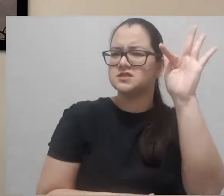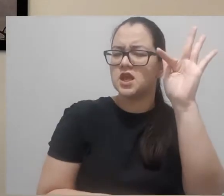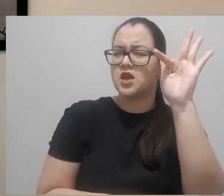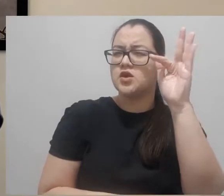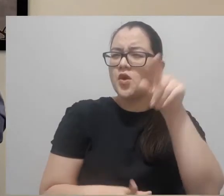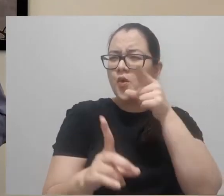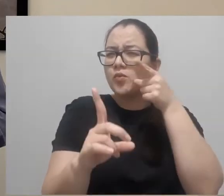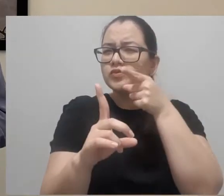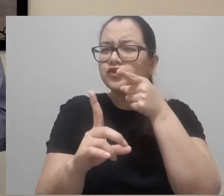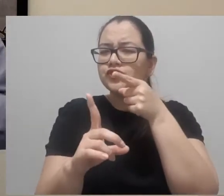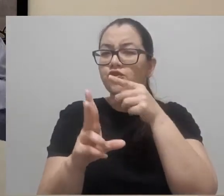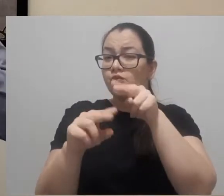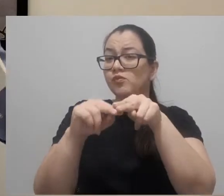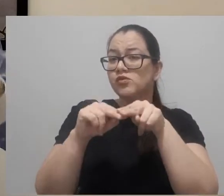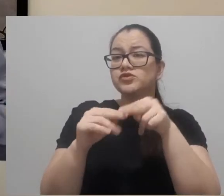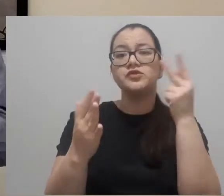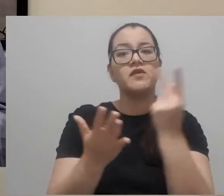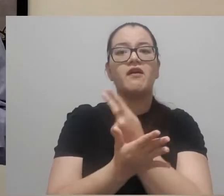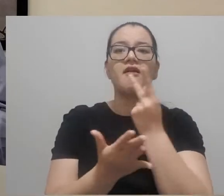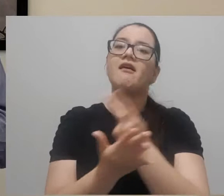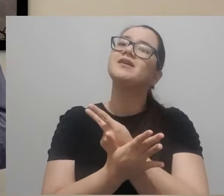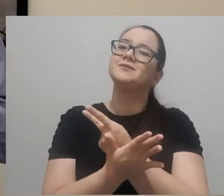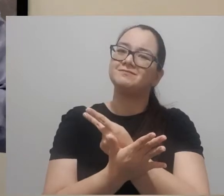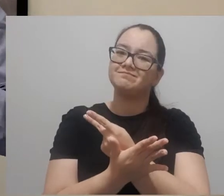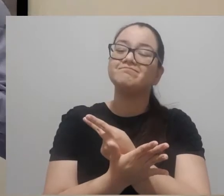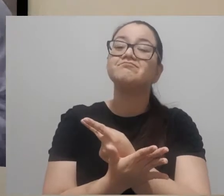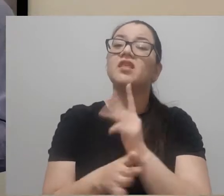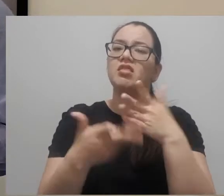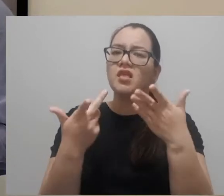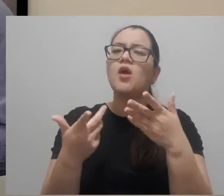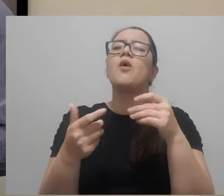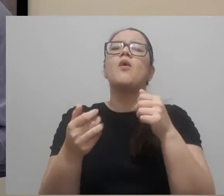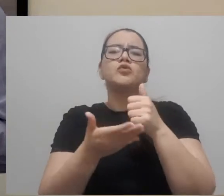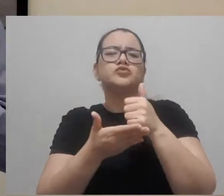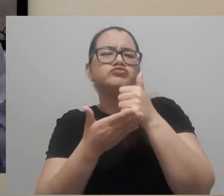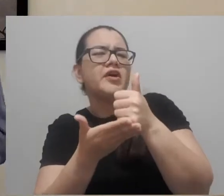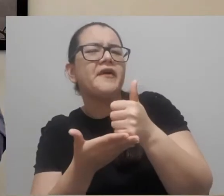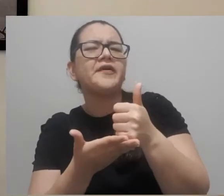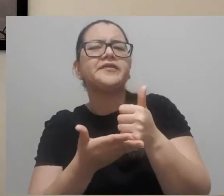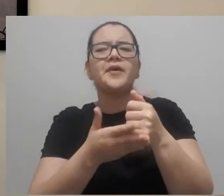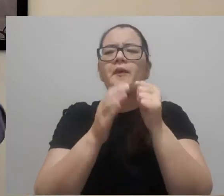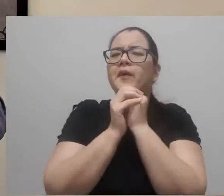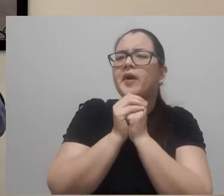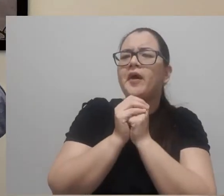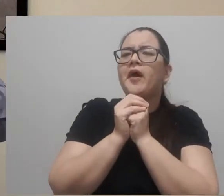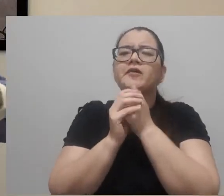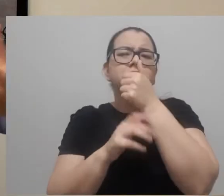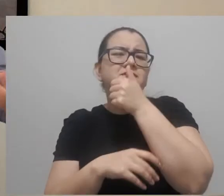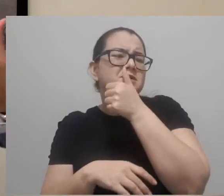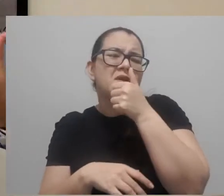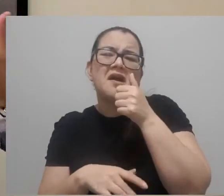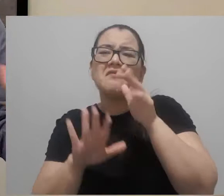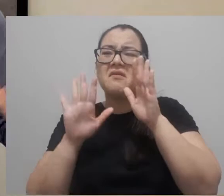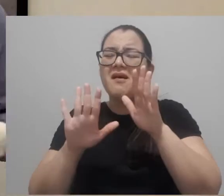errada. Eles faziam tudo aquilo, importante, mas com a motivação errada, que era para que